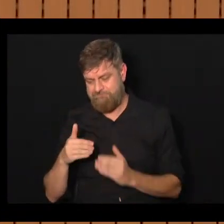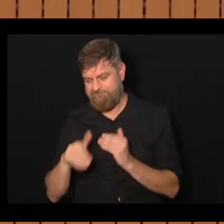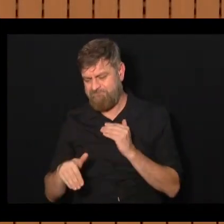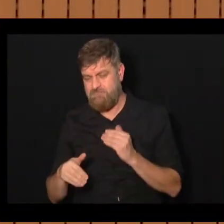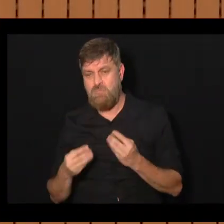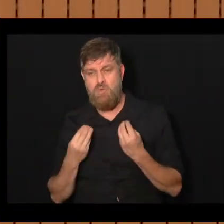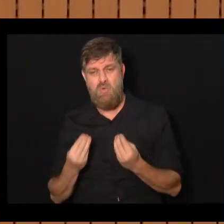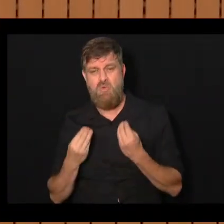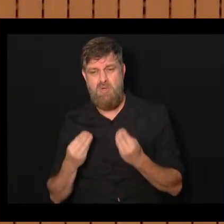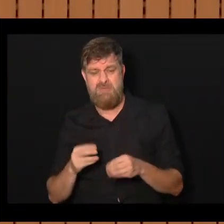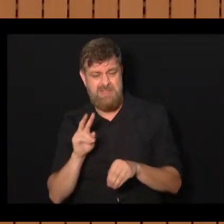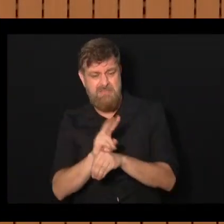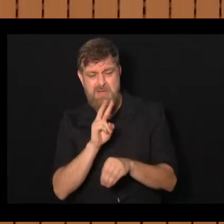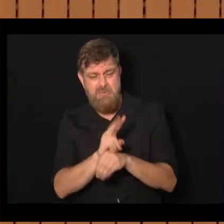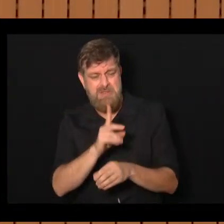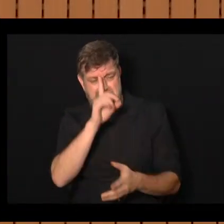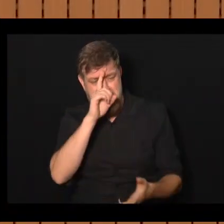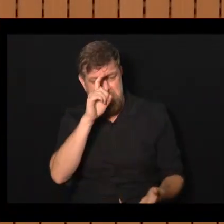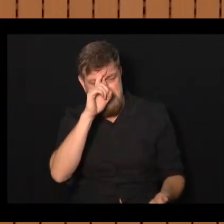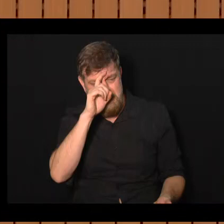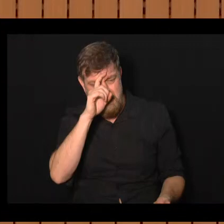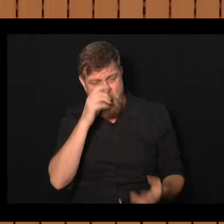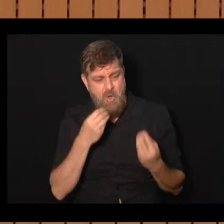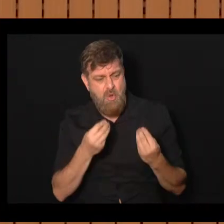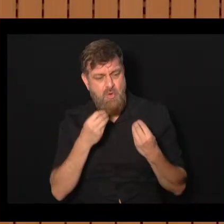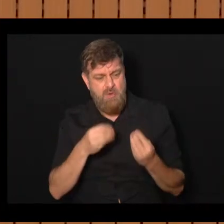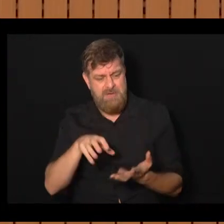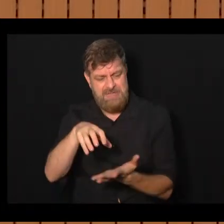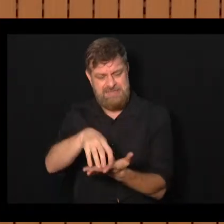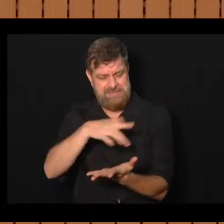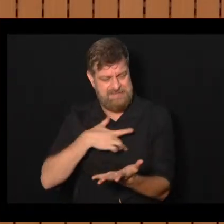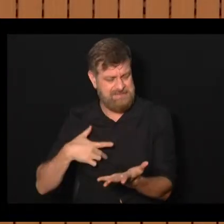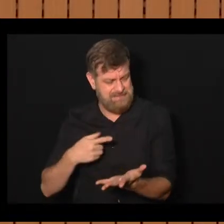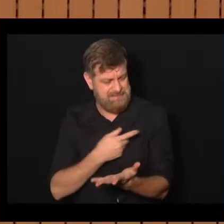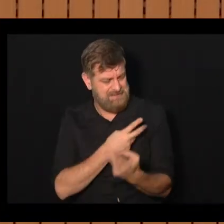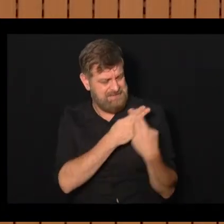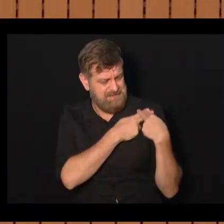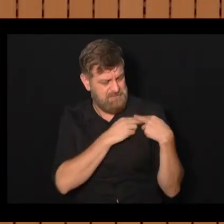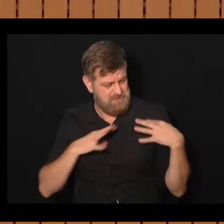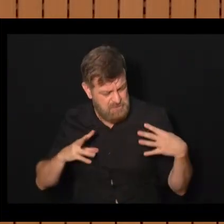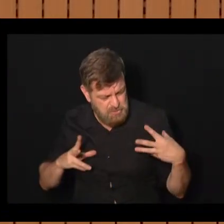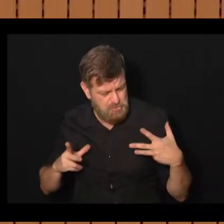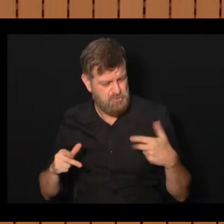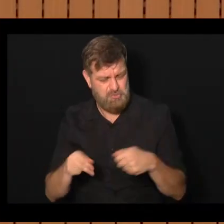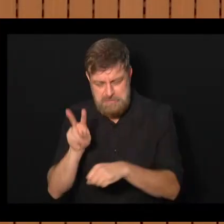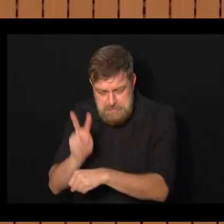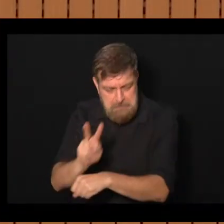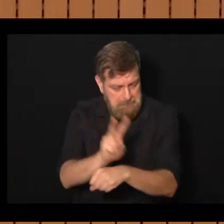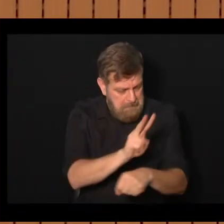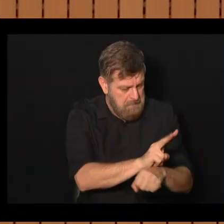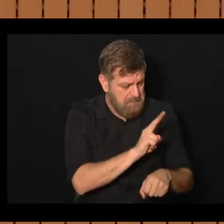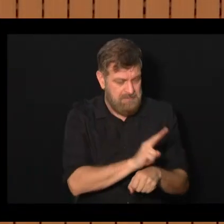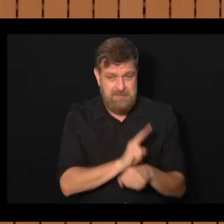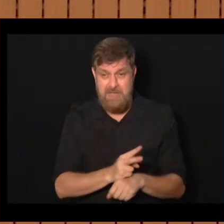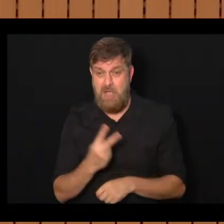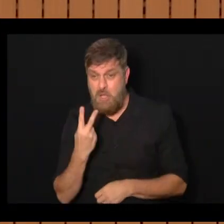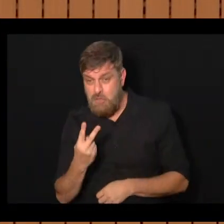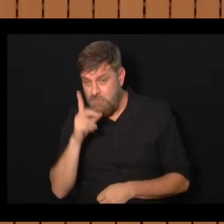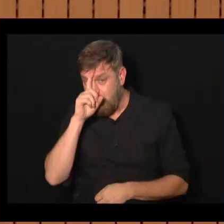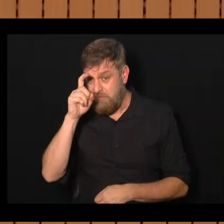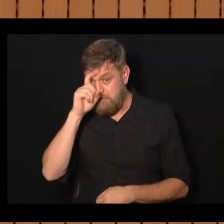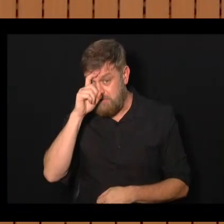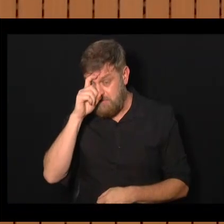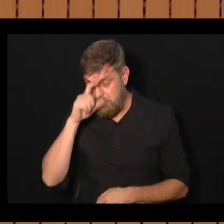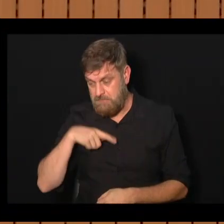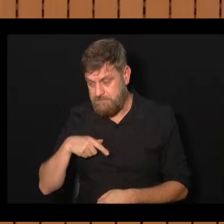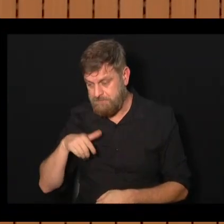conseguindo tomar conta nem do Hospital Mário Gatti, quanto menos tomar conta, cuidar de dois hospitais, no caso,